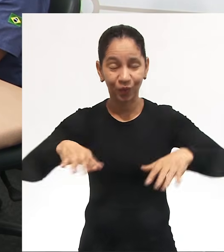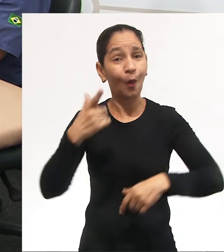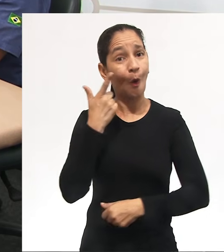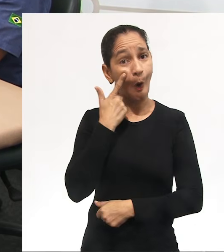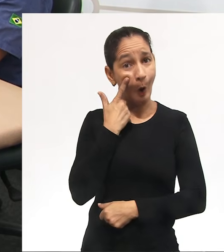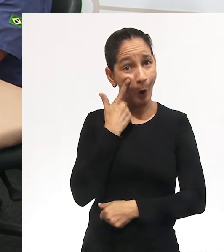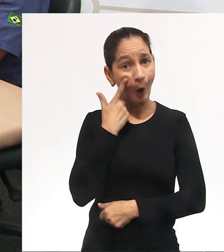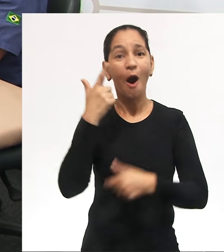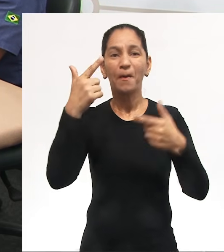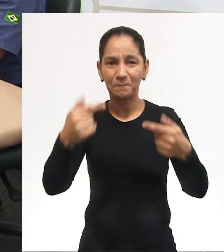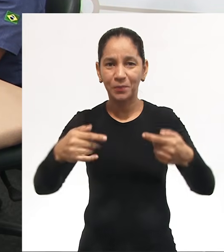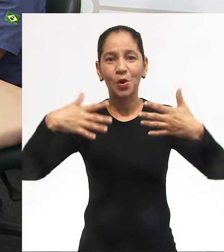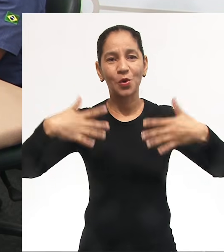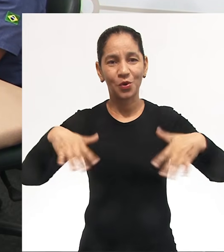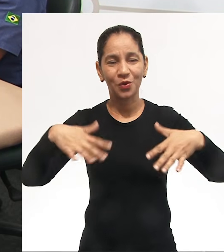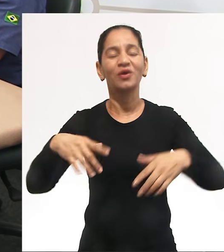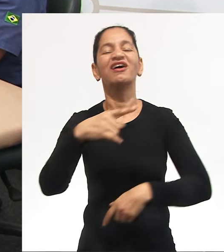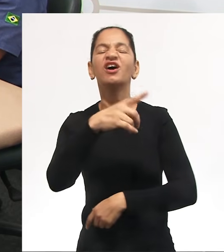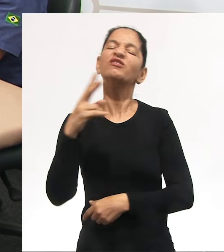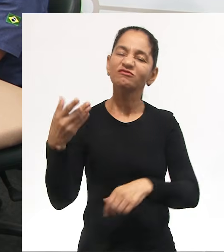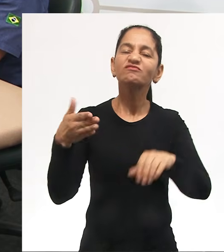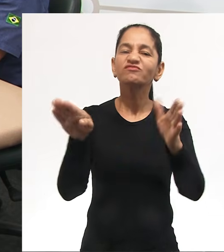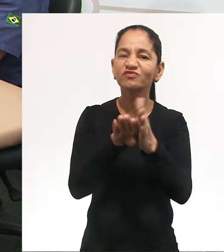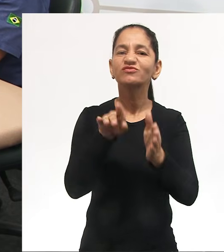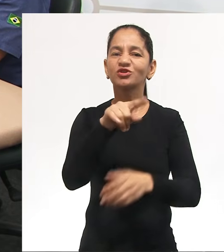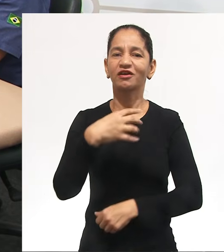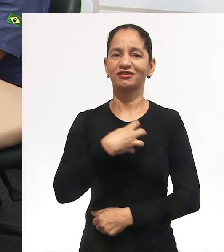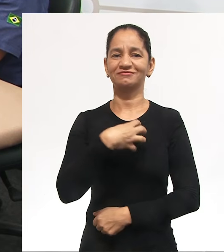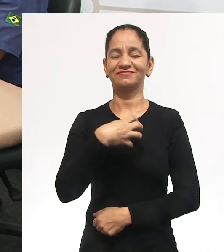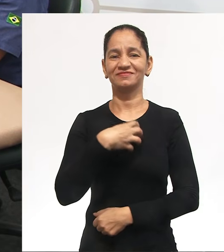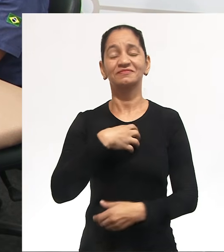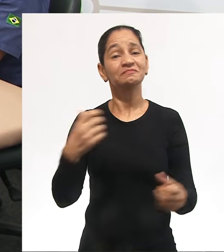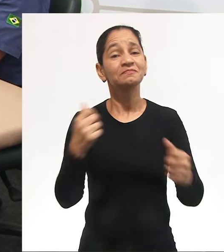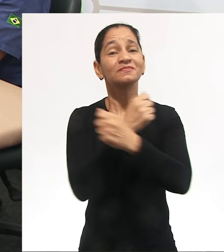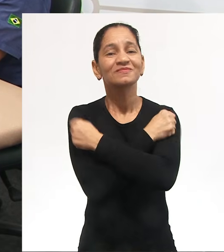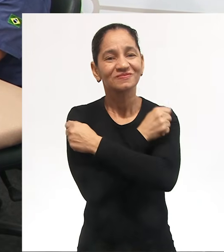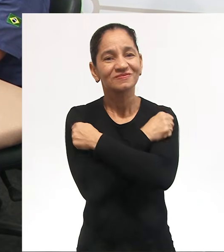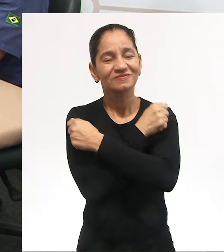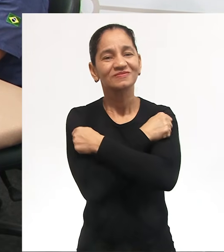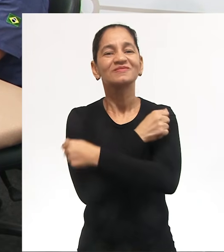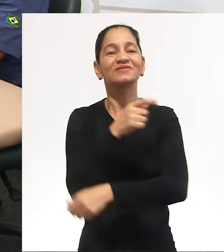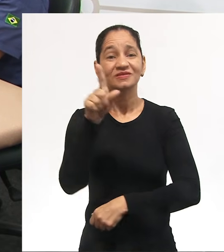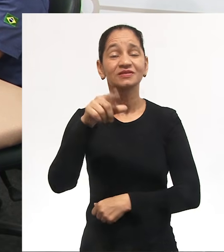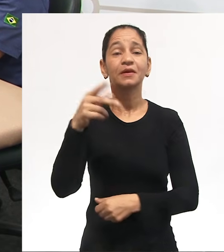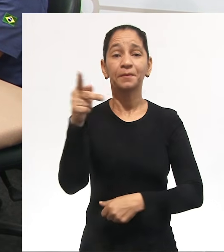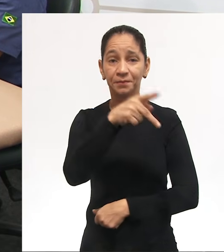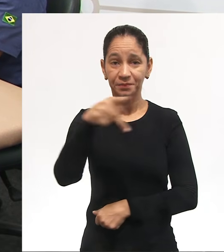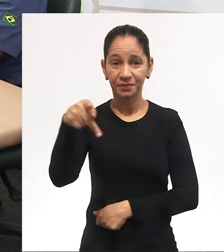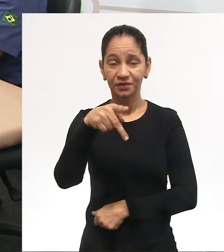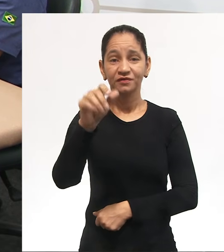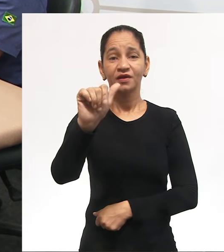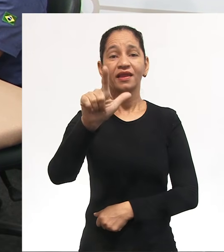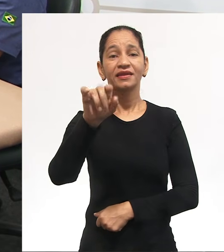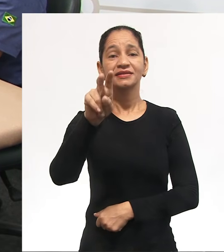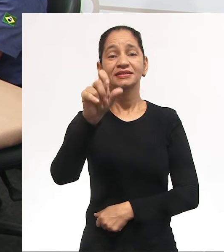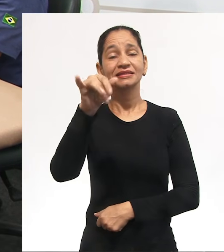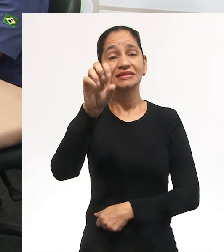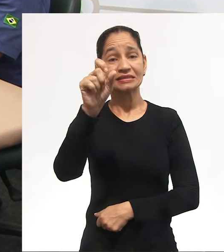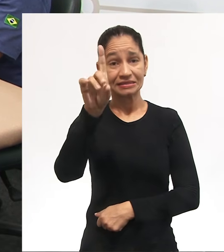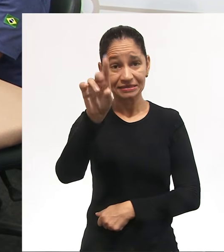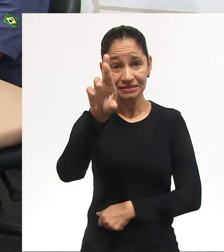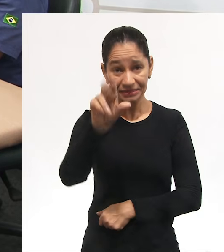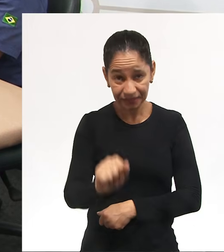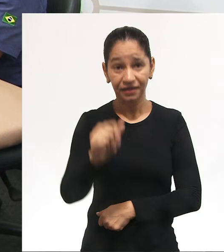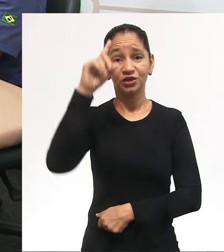o desafio? foi um grande Vou. desafio, foi. Tanto que quando eu cheguei lá, eu vou até mandar um abraço aqui para a diretora de lá, que hoje é a